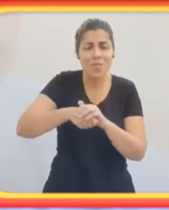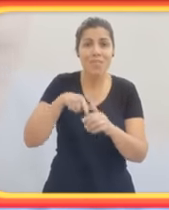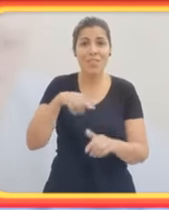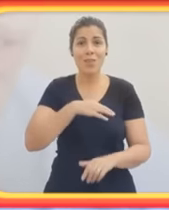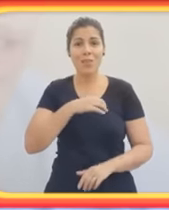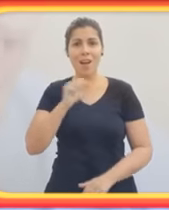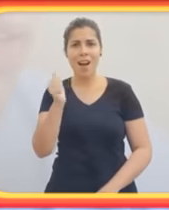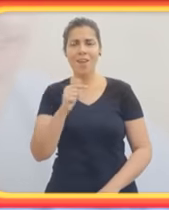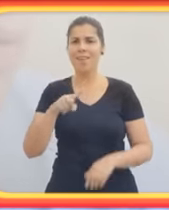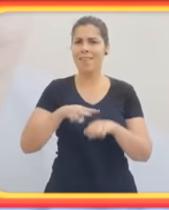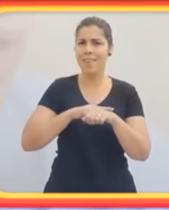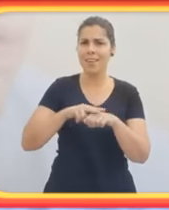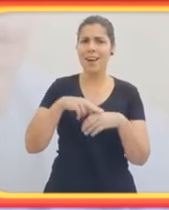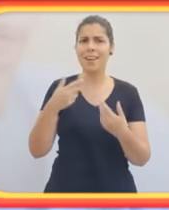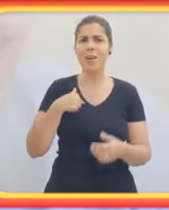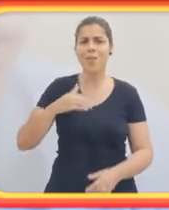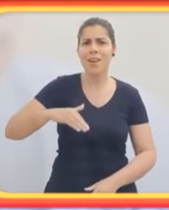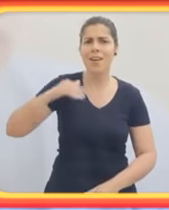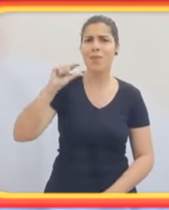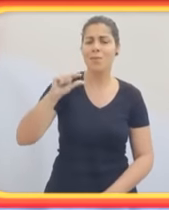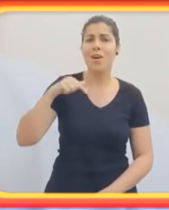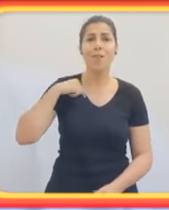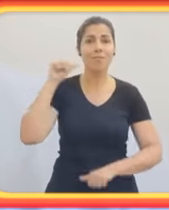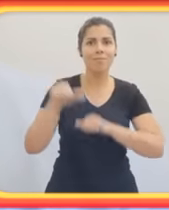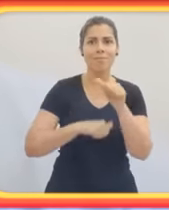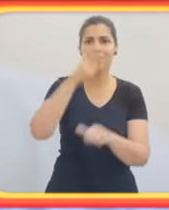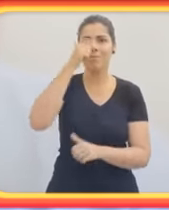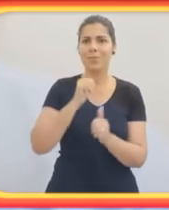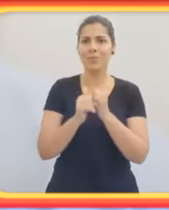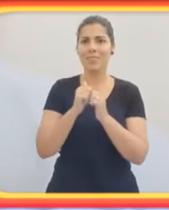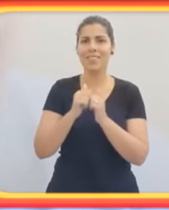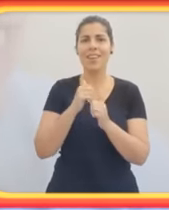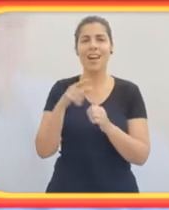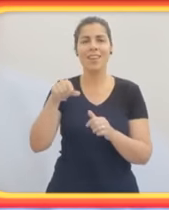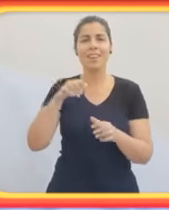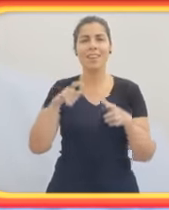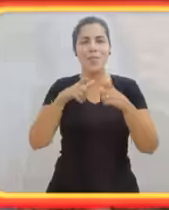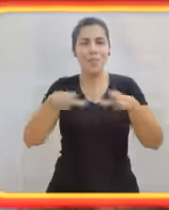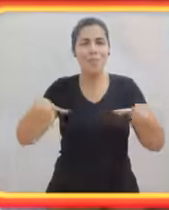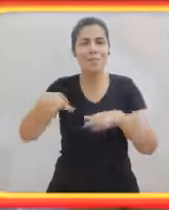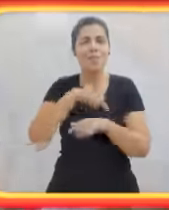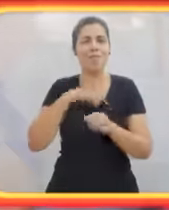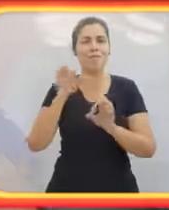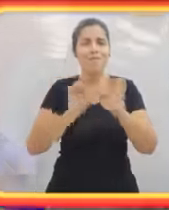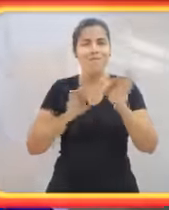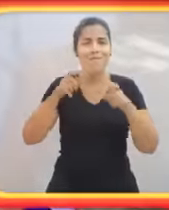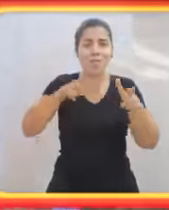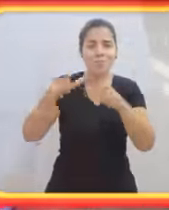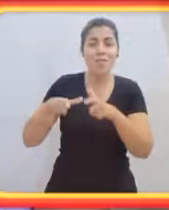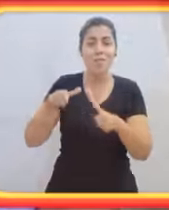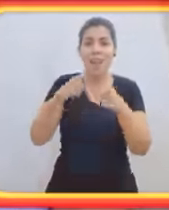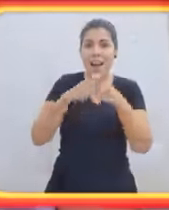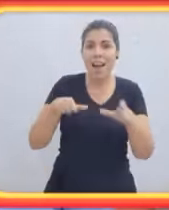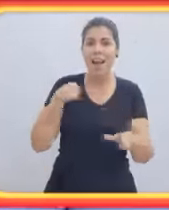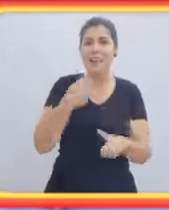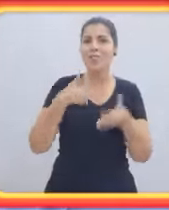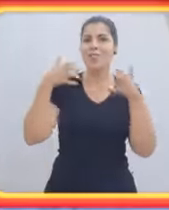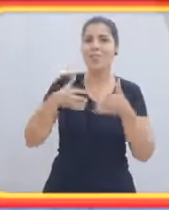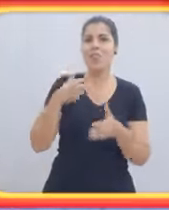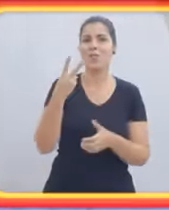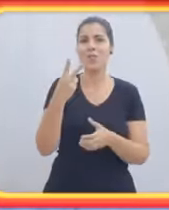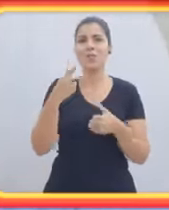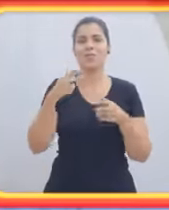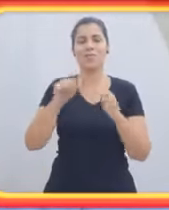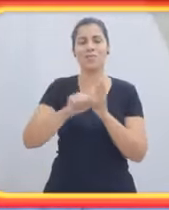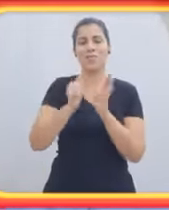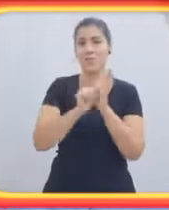Aí eu cresci um pouco, virei jogador e armei esse time aqui e arrumei esse lugarzinho, esse canto pra gente jogar